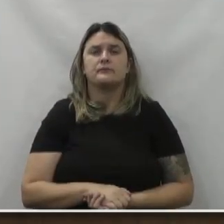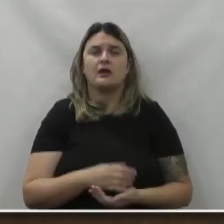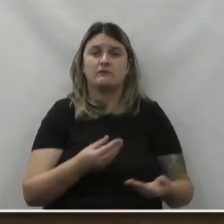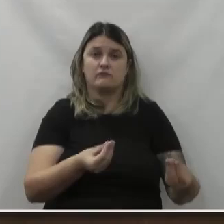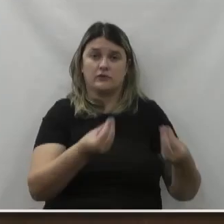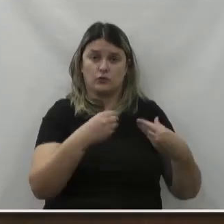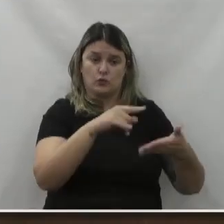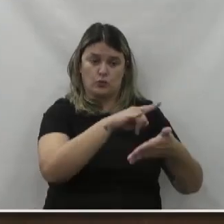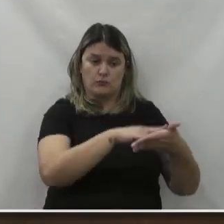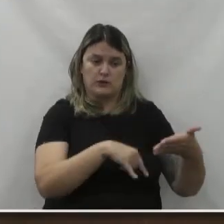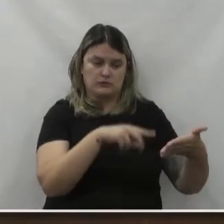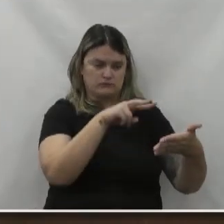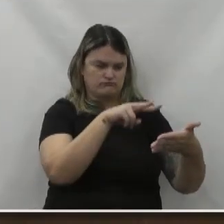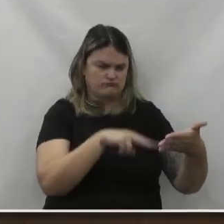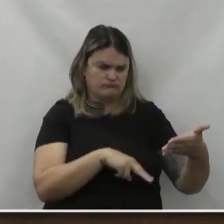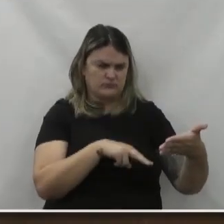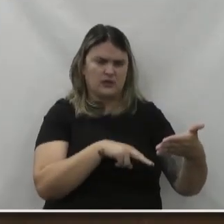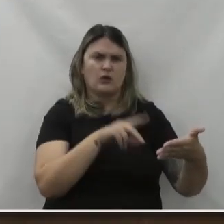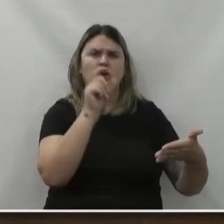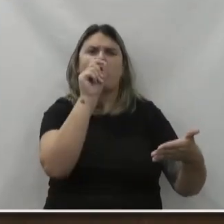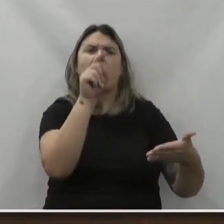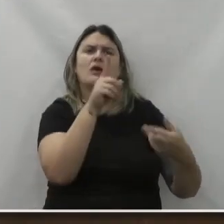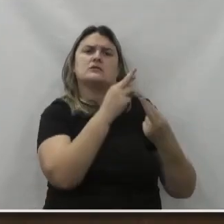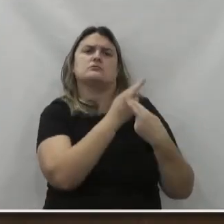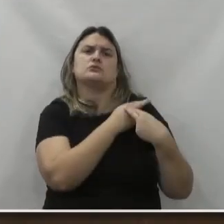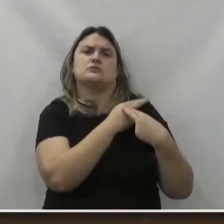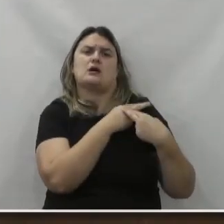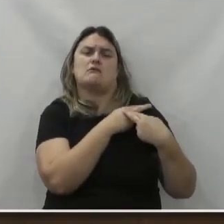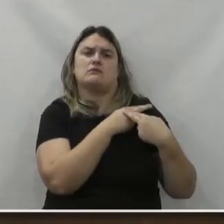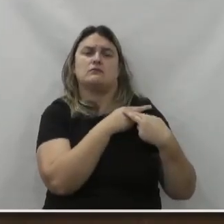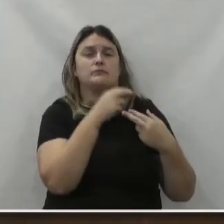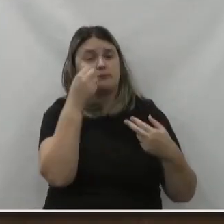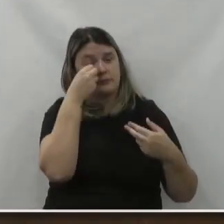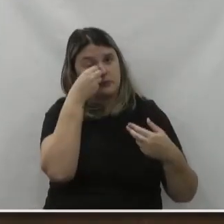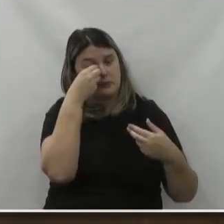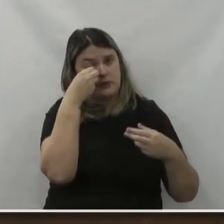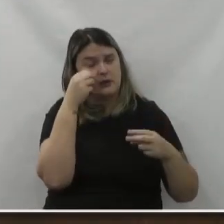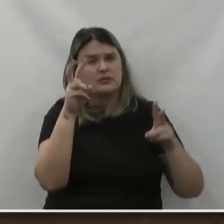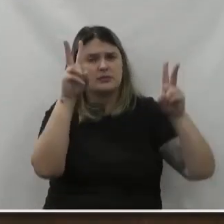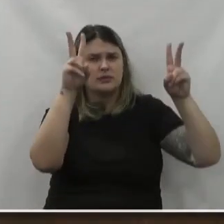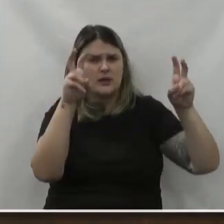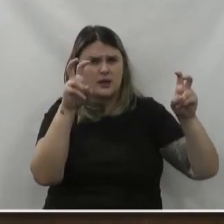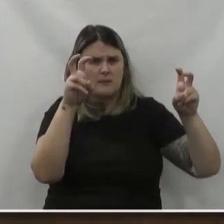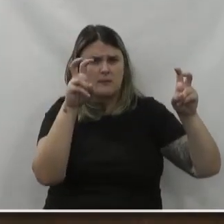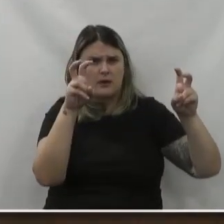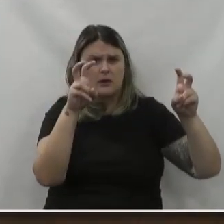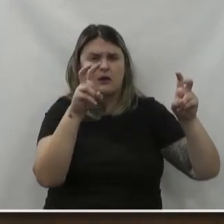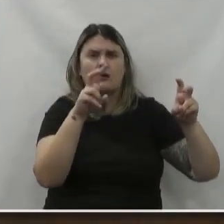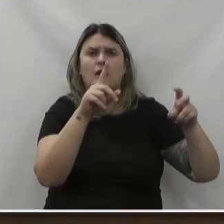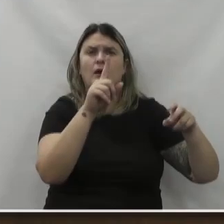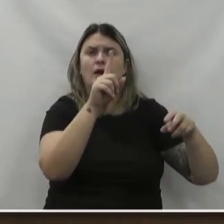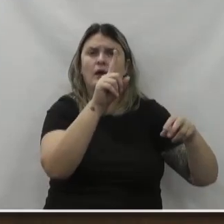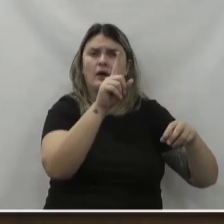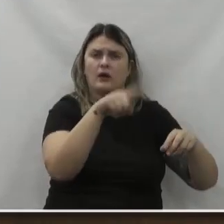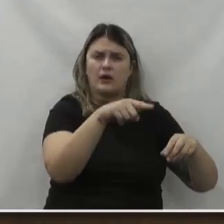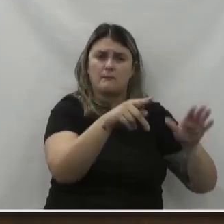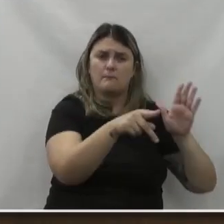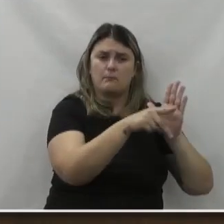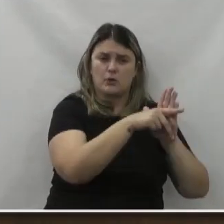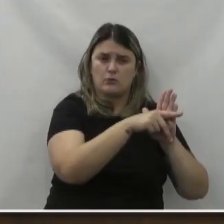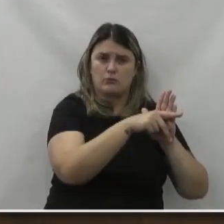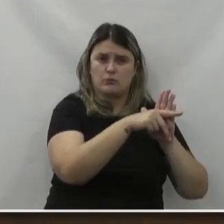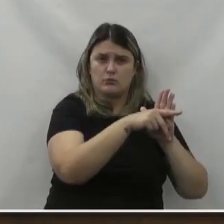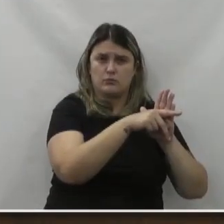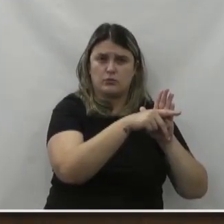documento agora, compete judicialmente. O assunto pode estar sob jurisdição exclusiva do